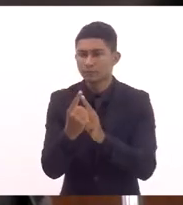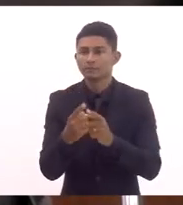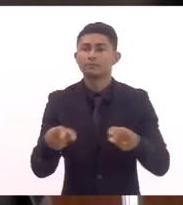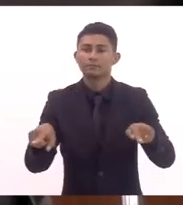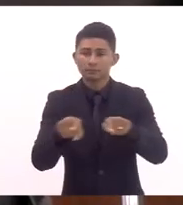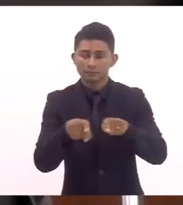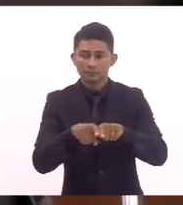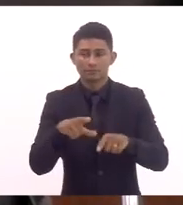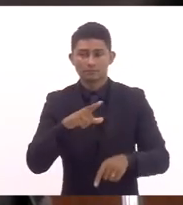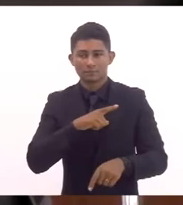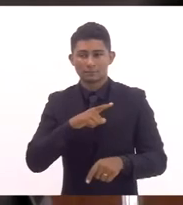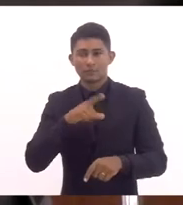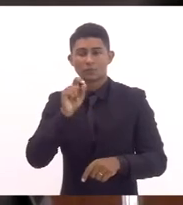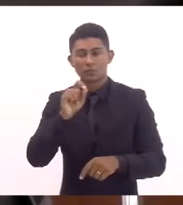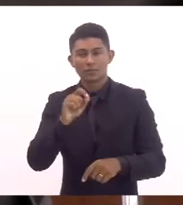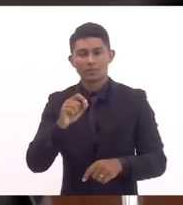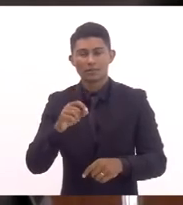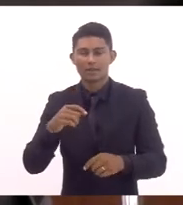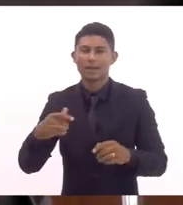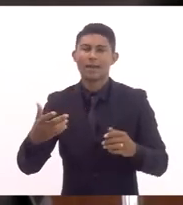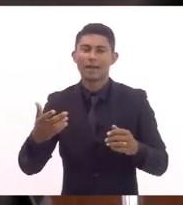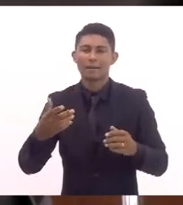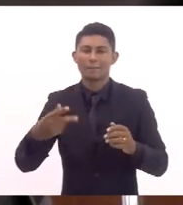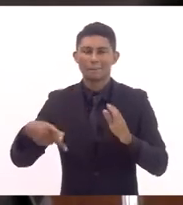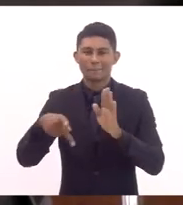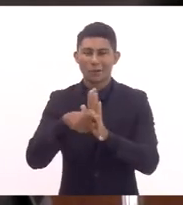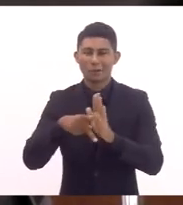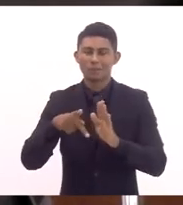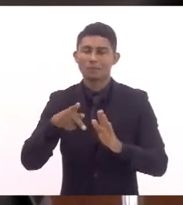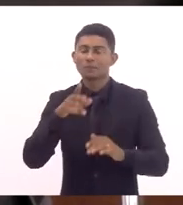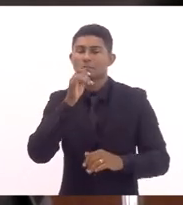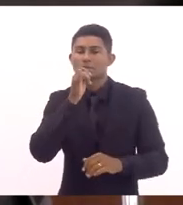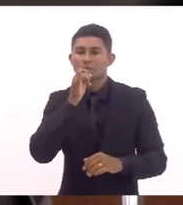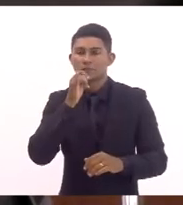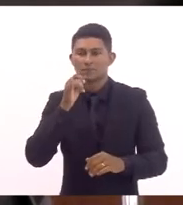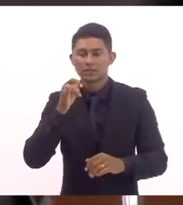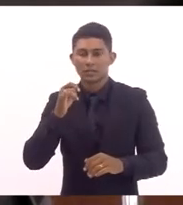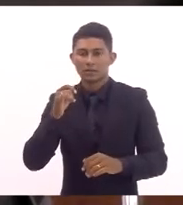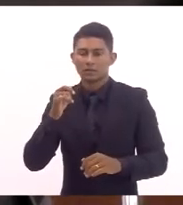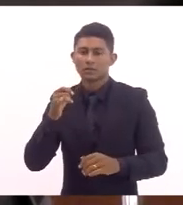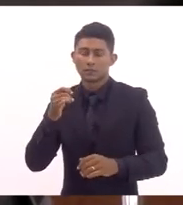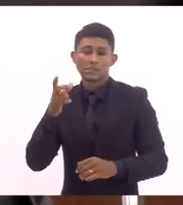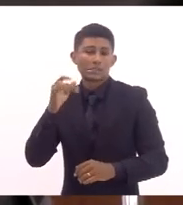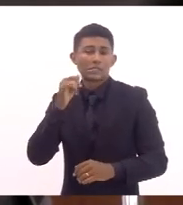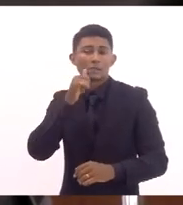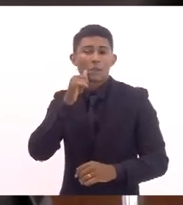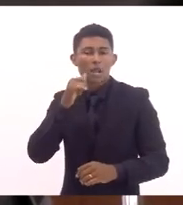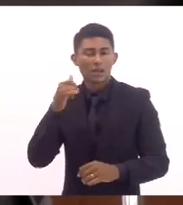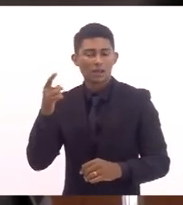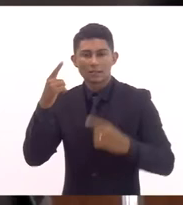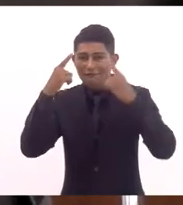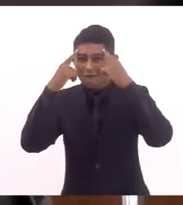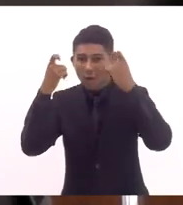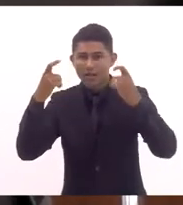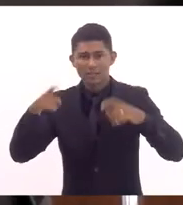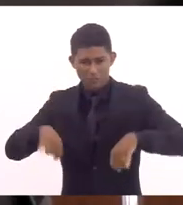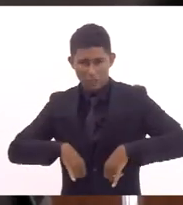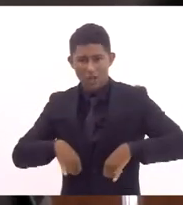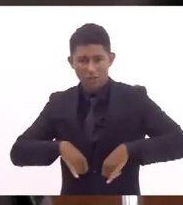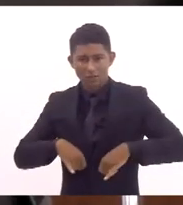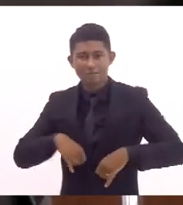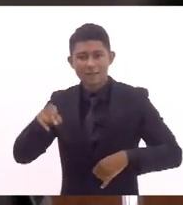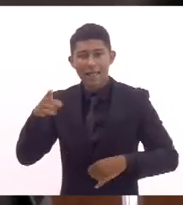canal 1746 da prefeitura então a mulher que entra no canal para denunciar algum tipo de violência obstétrica né ou